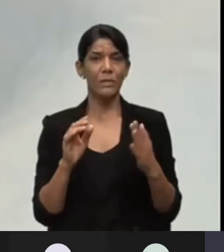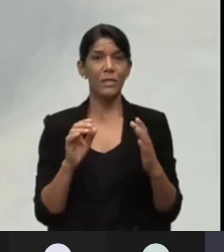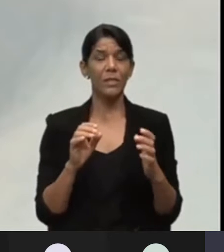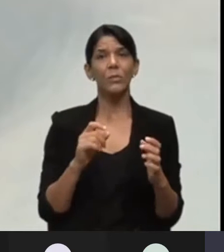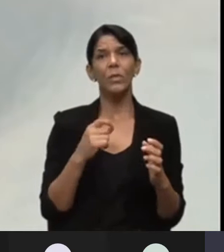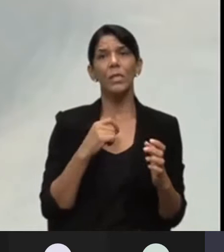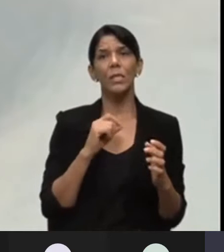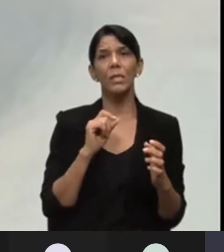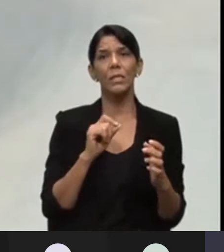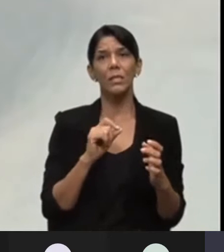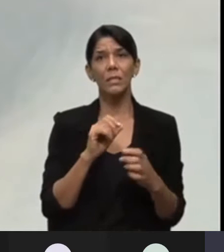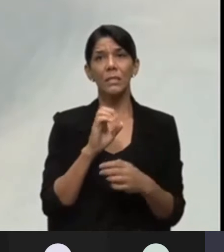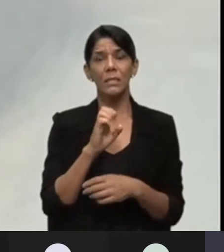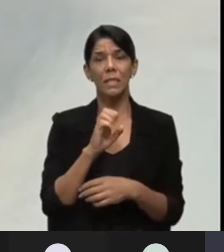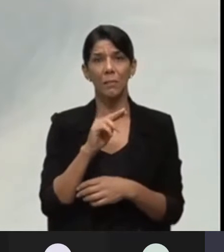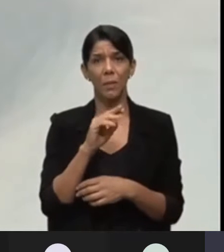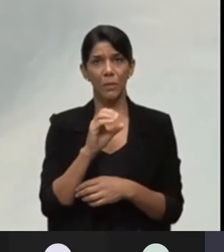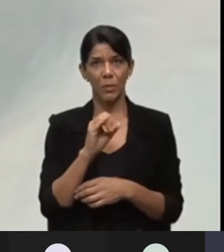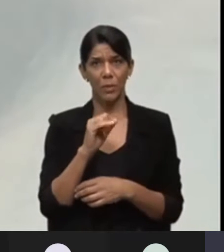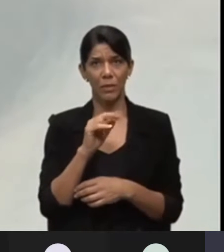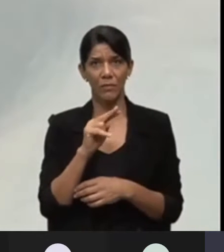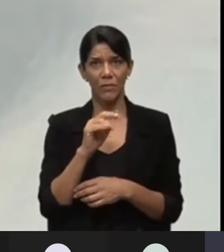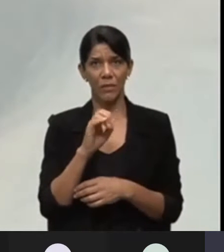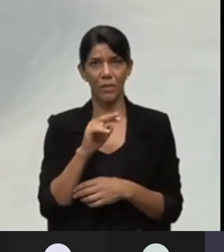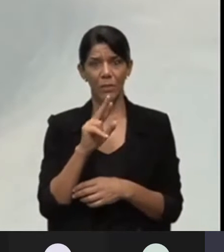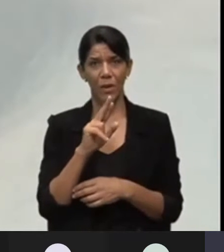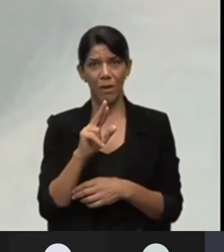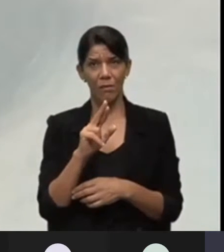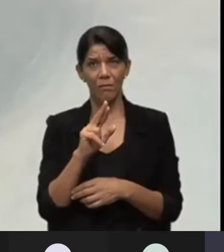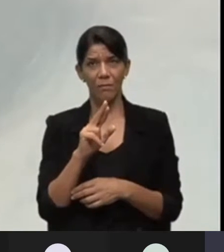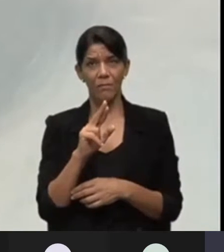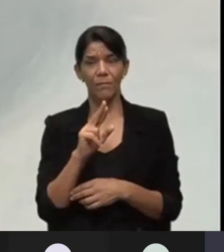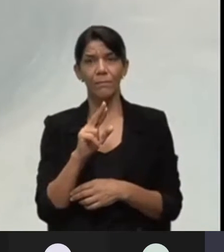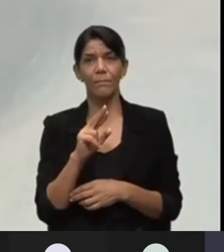esquerdo, septo interventricular,